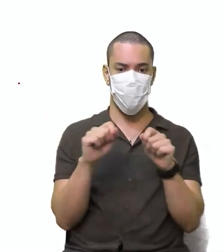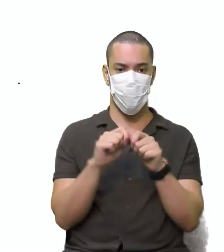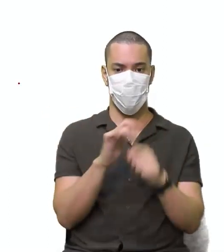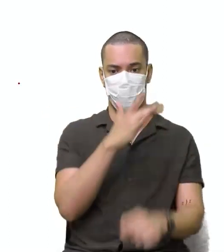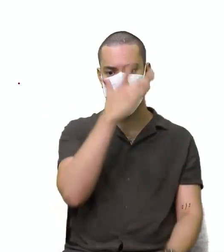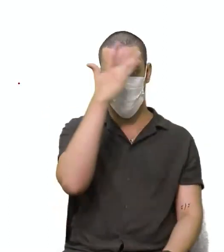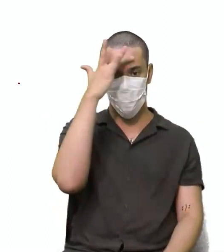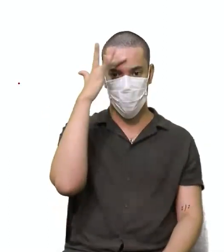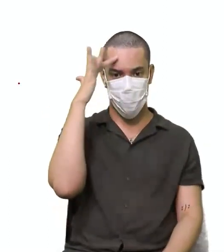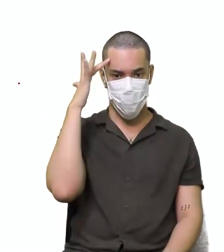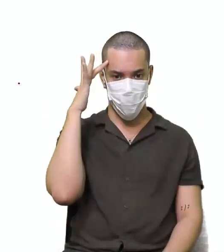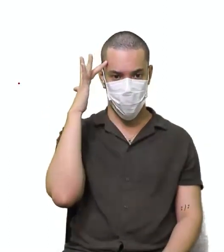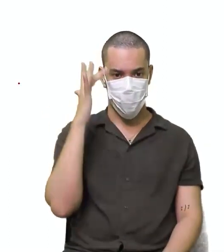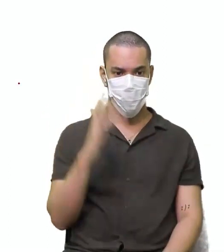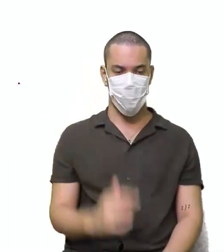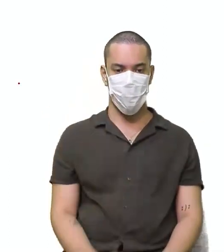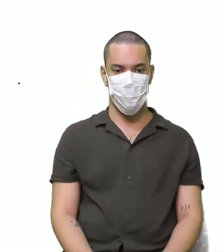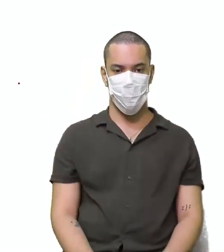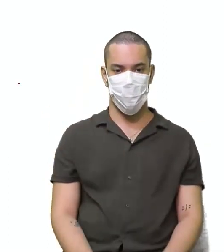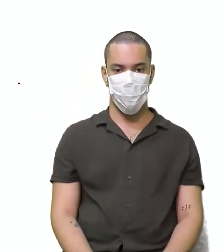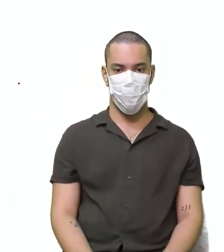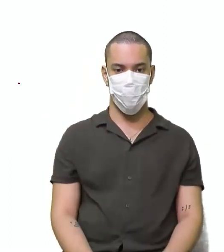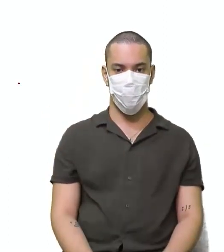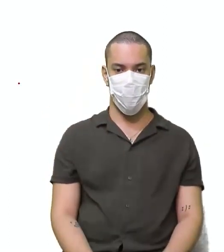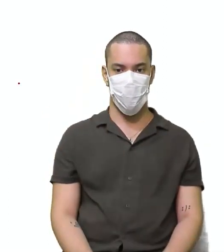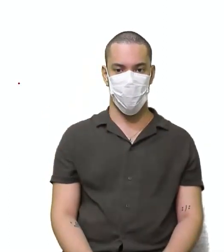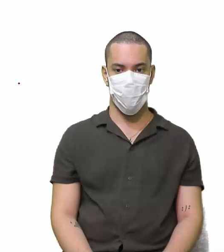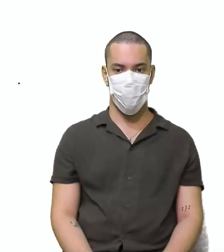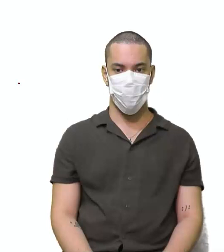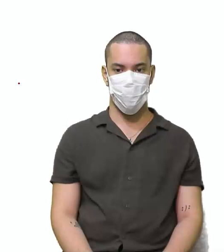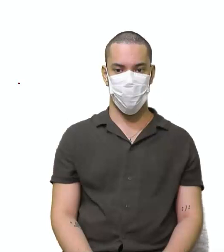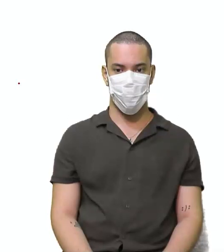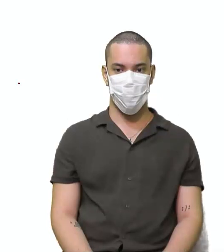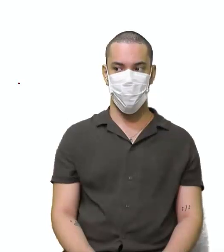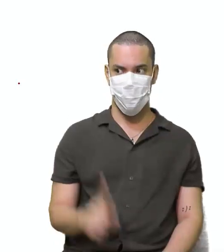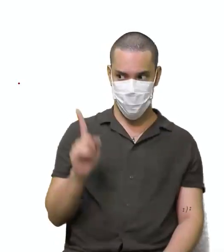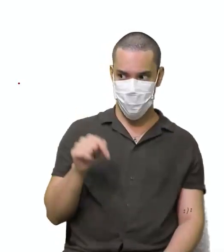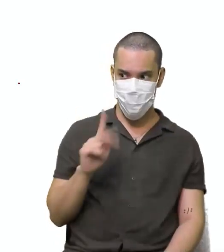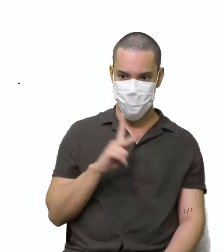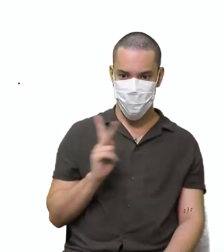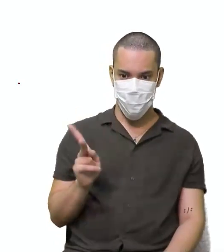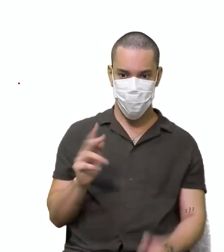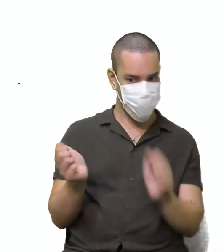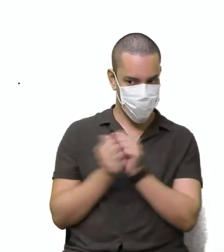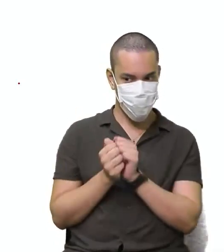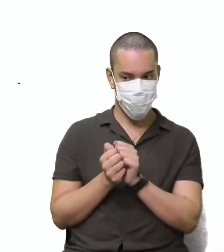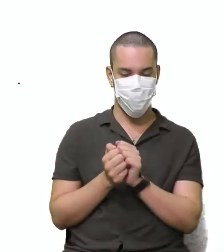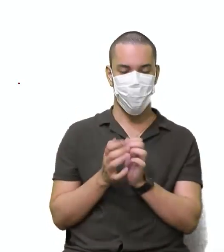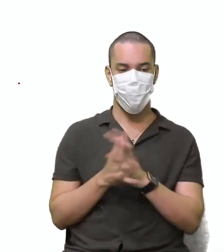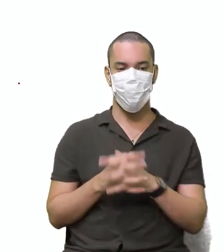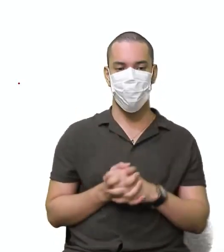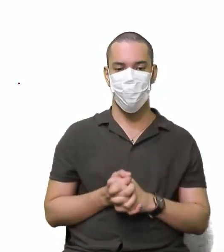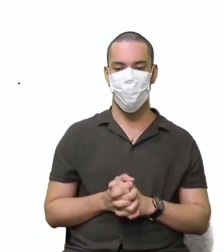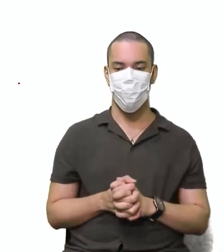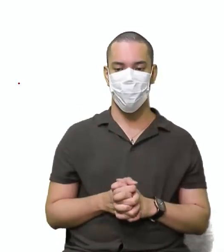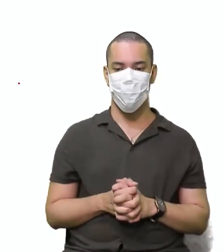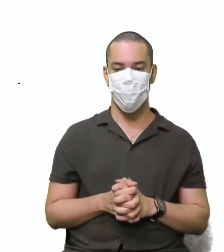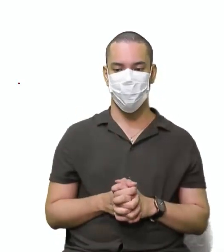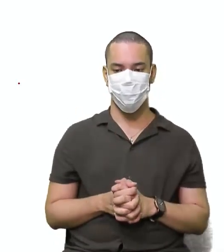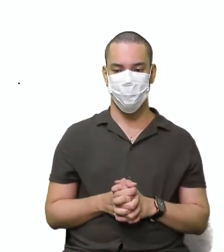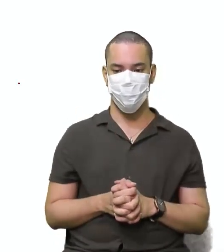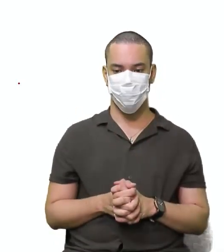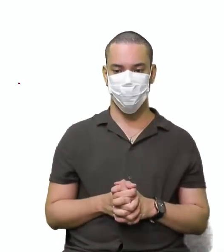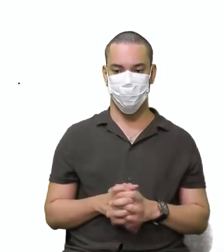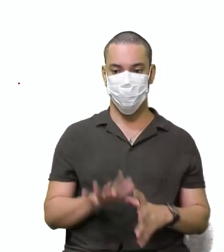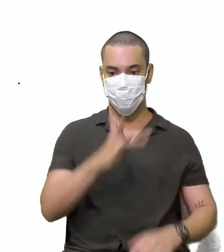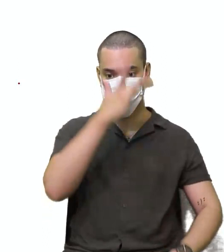prof? O indivíduo daltônico. Ó, prof! Vamos lá. O